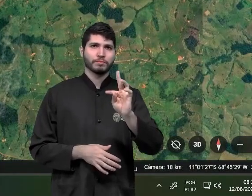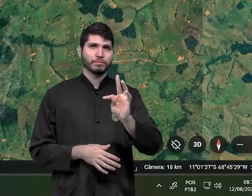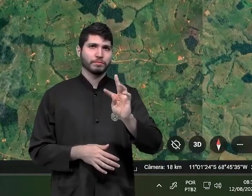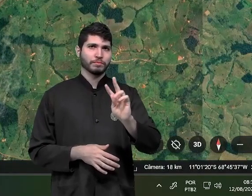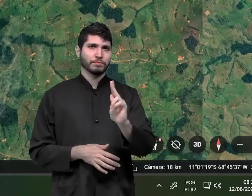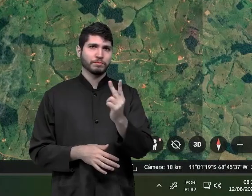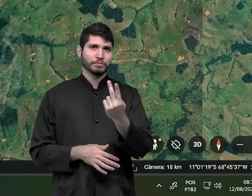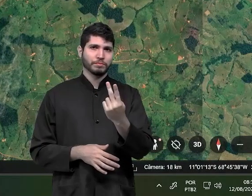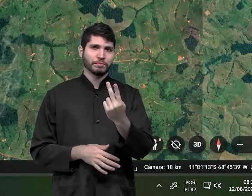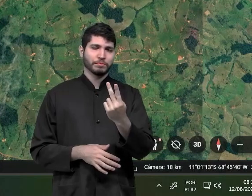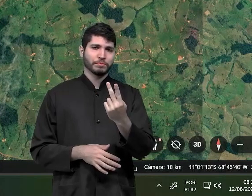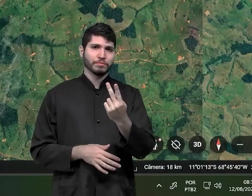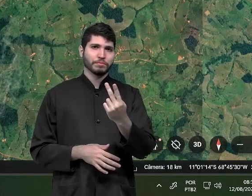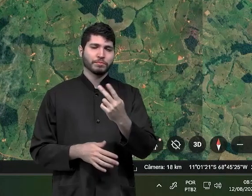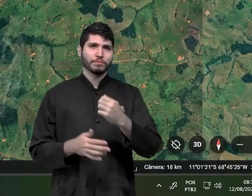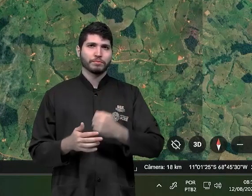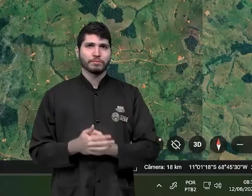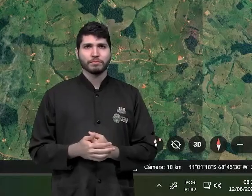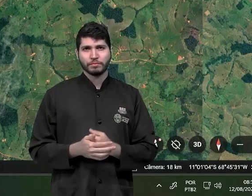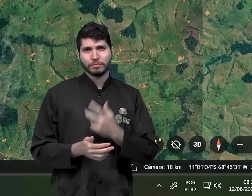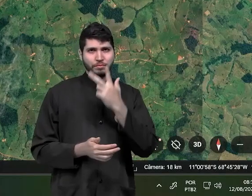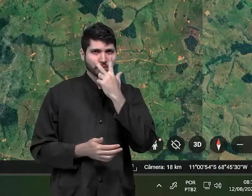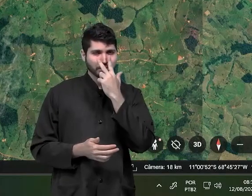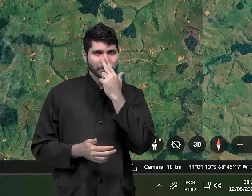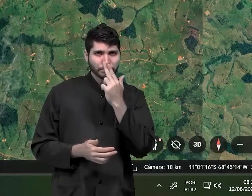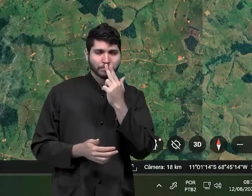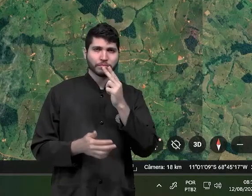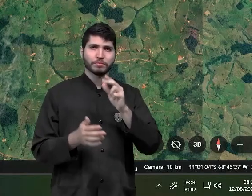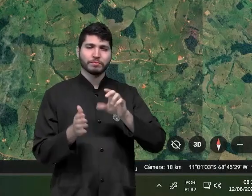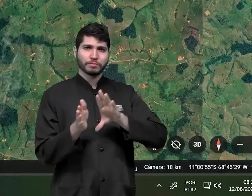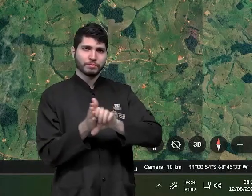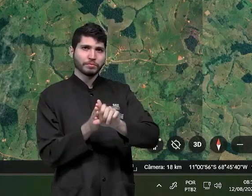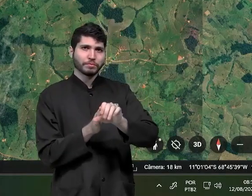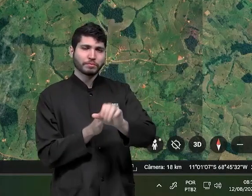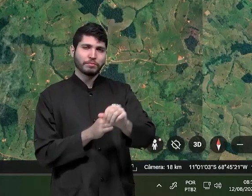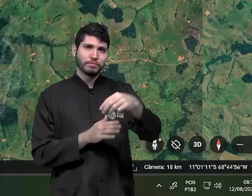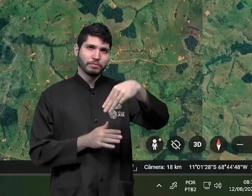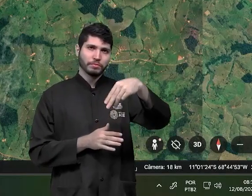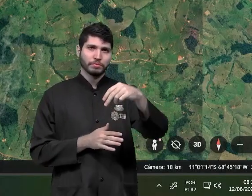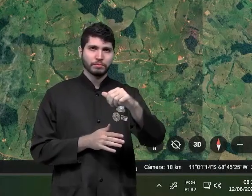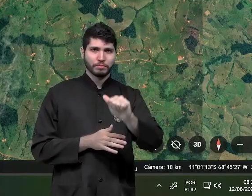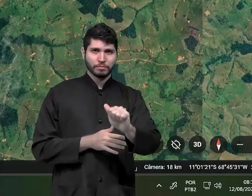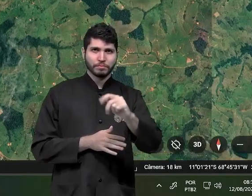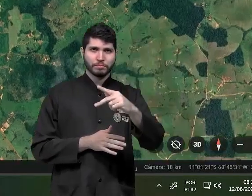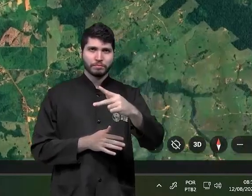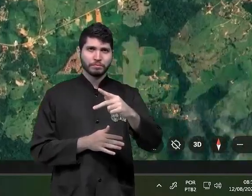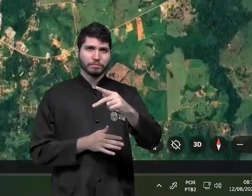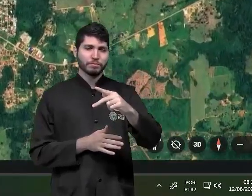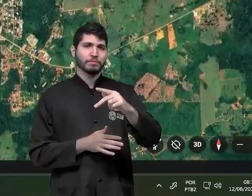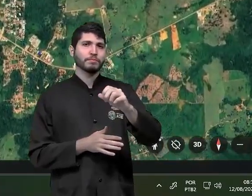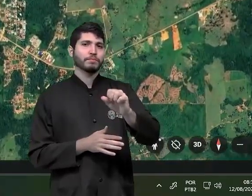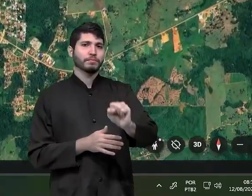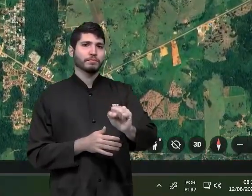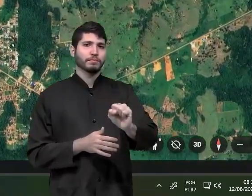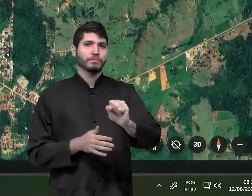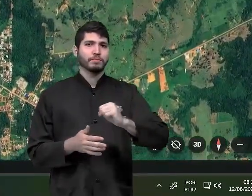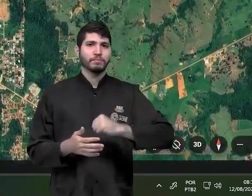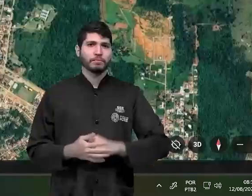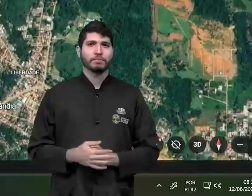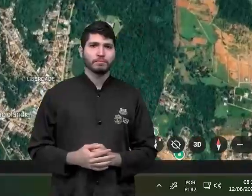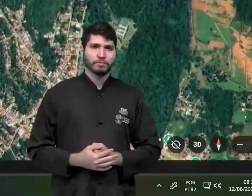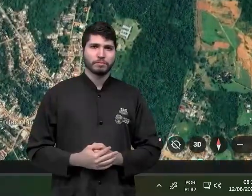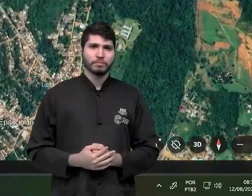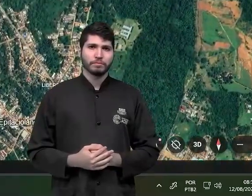é um Google Maps avançado. E você consegue verificar algumas regiões aqui. Então, destaque aqui, pessoal, olha aí, observem